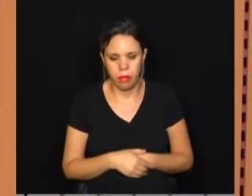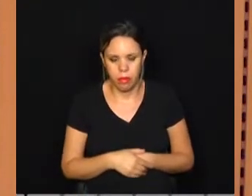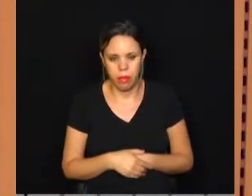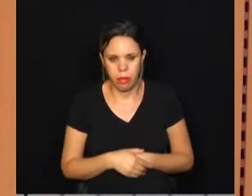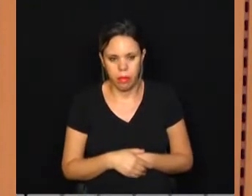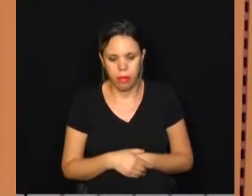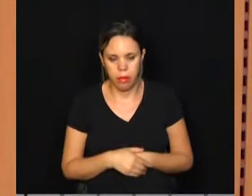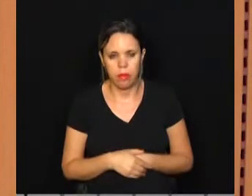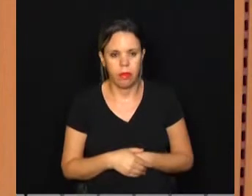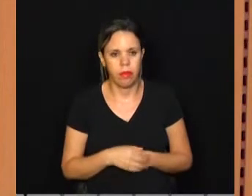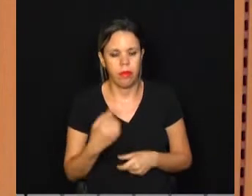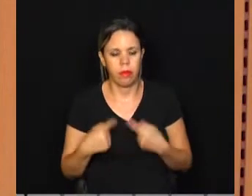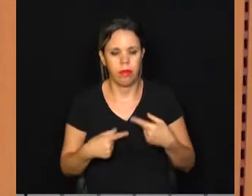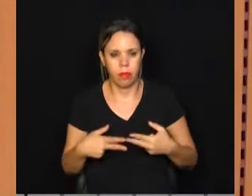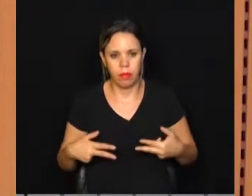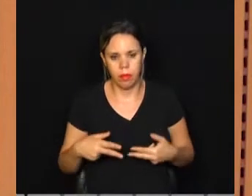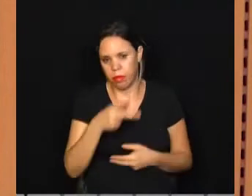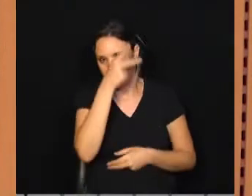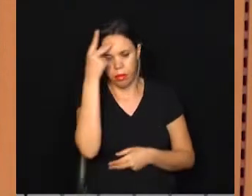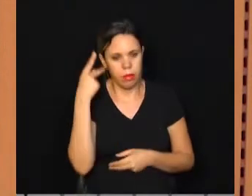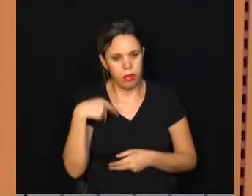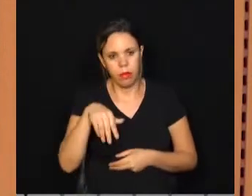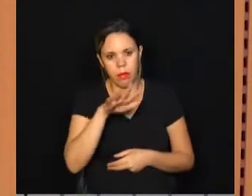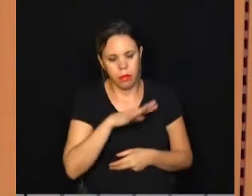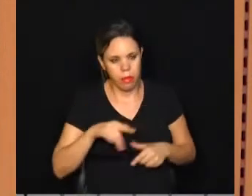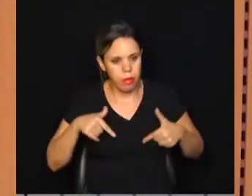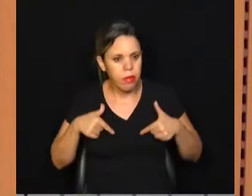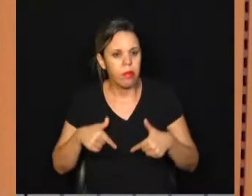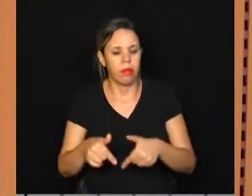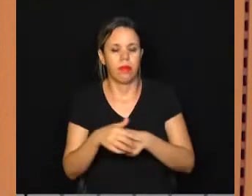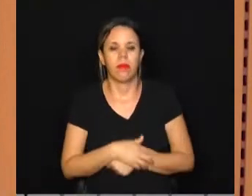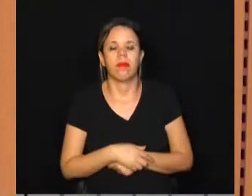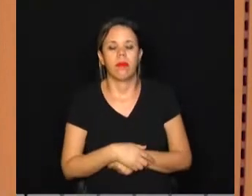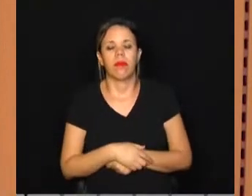nessa discussão do público, da atuação